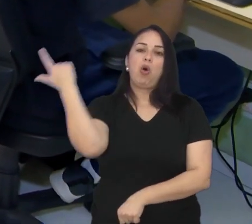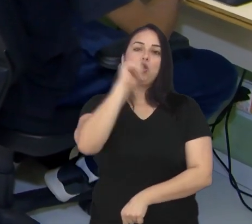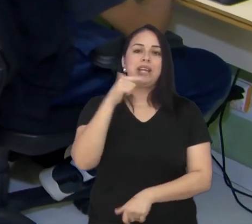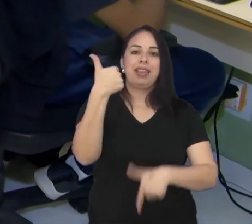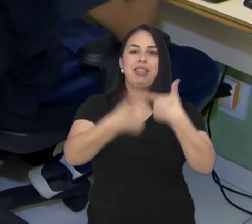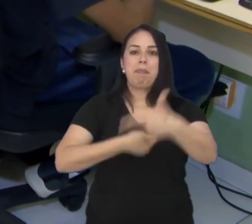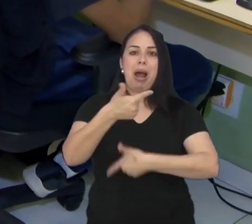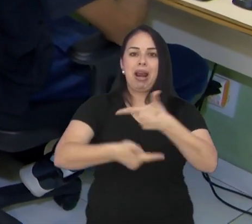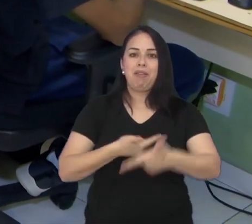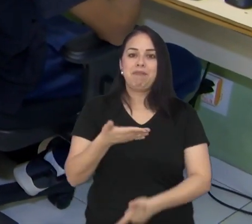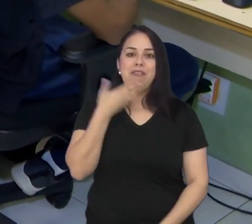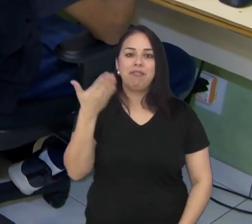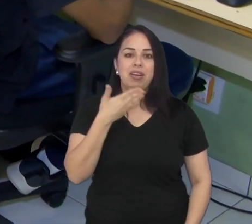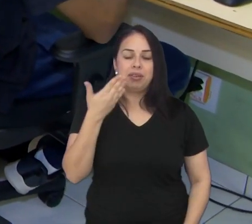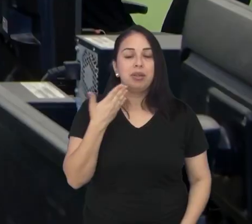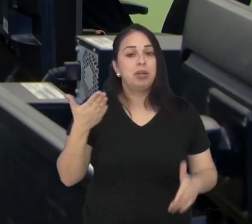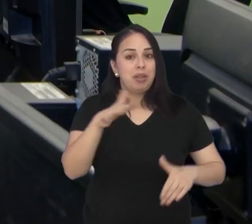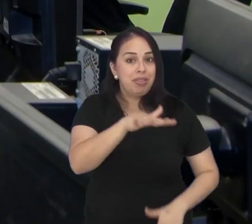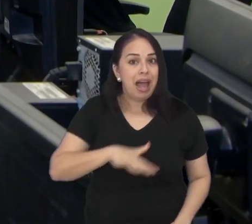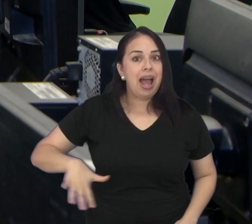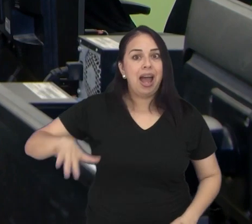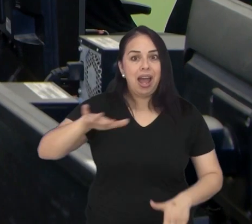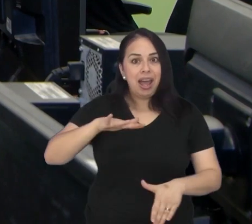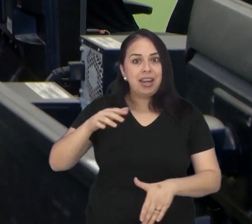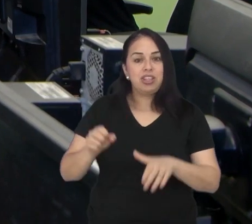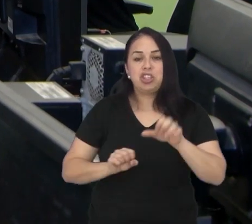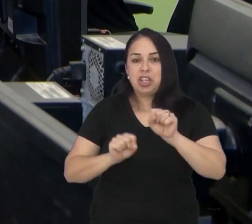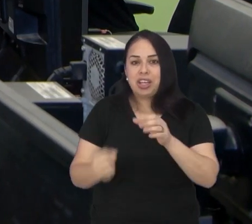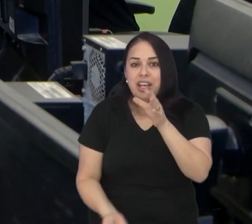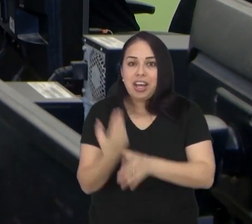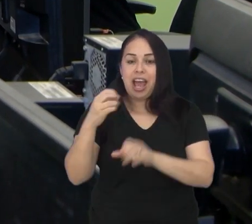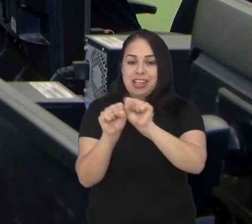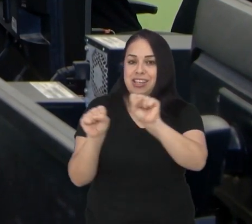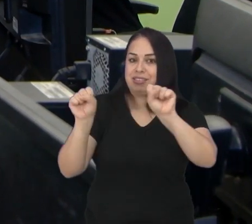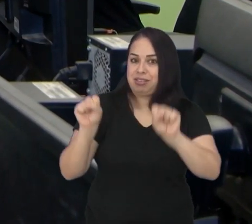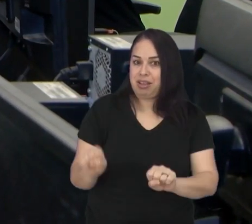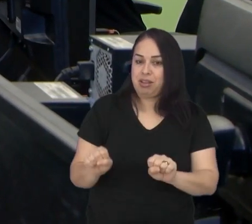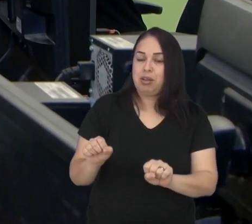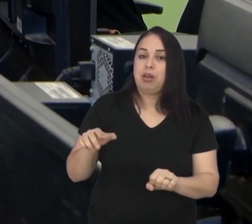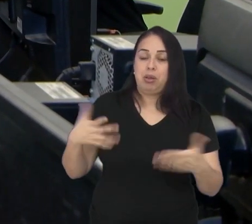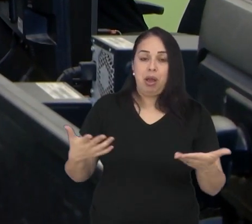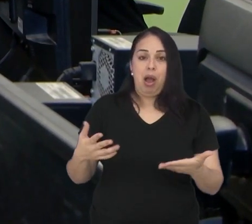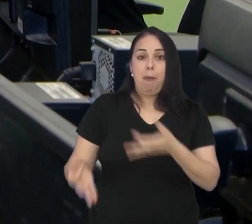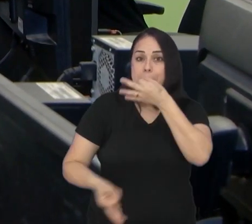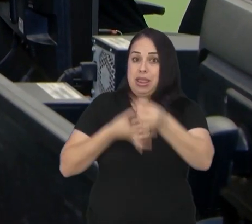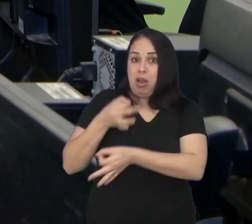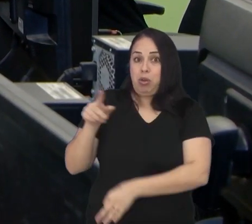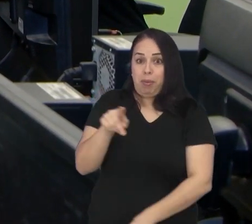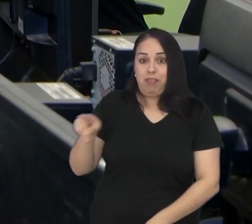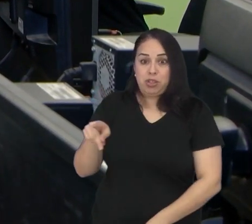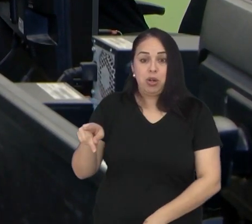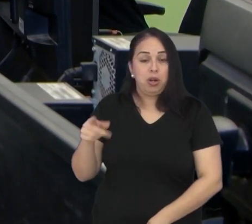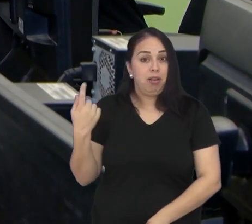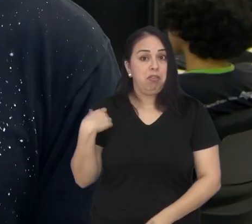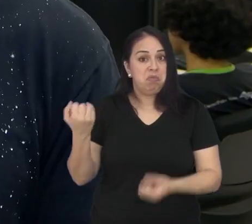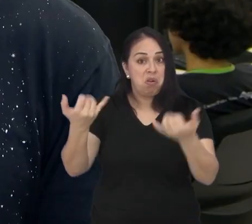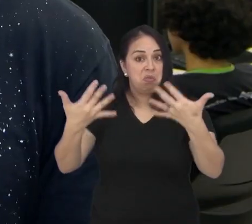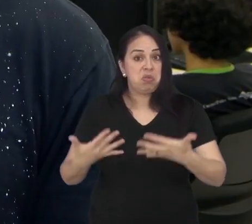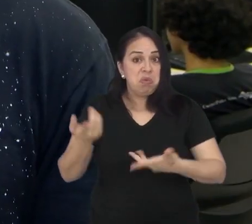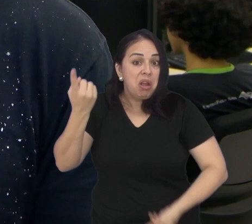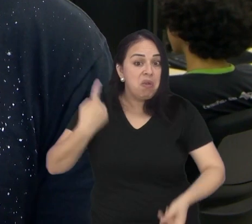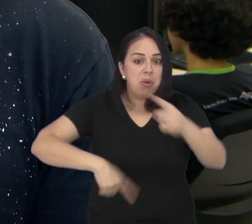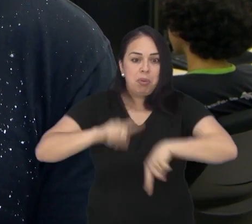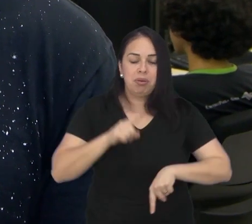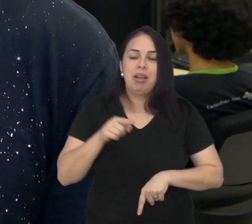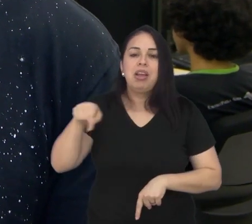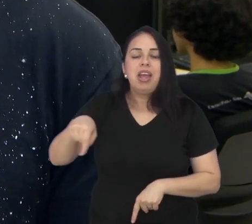boas condições no mercado de trabalho. O ramo do desenvolvimento de sistemas, segundo o professor, está aquecido. Então, ele